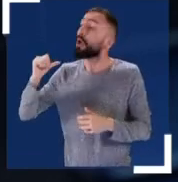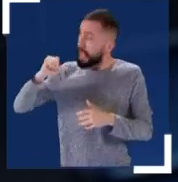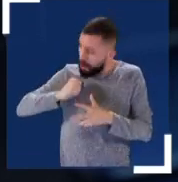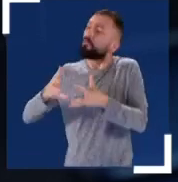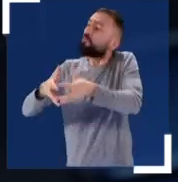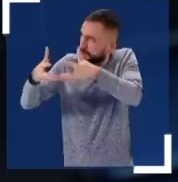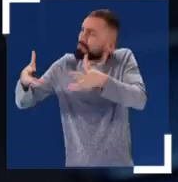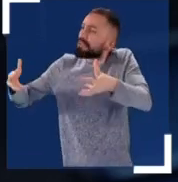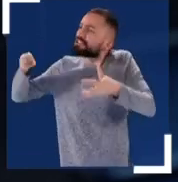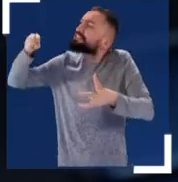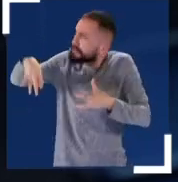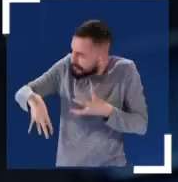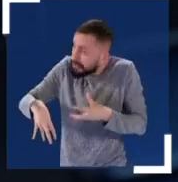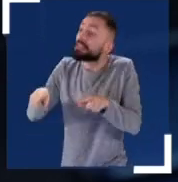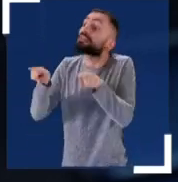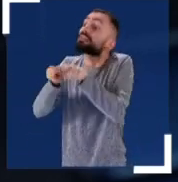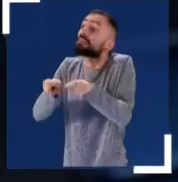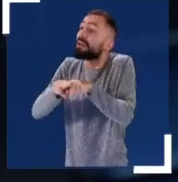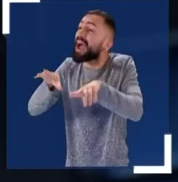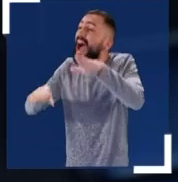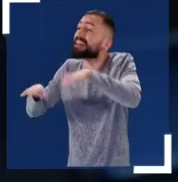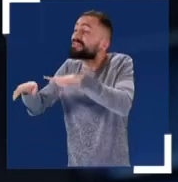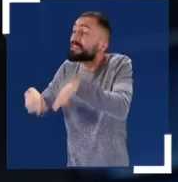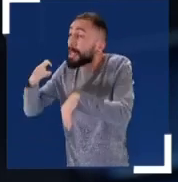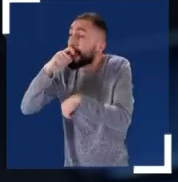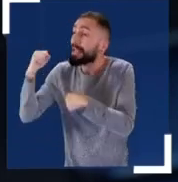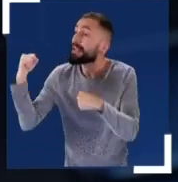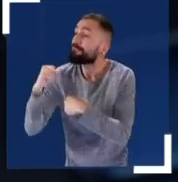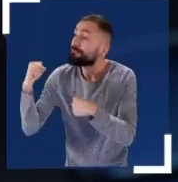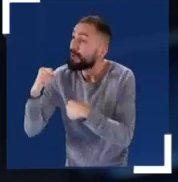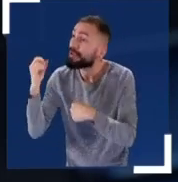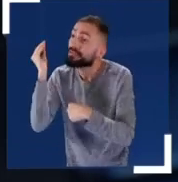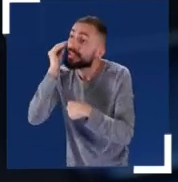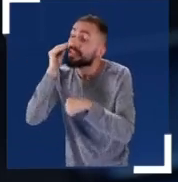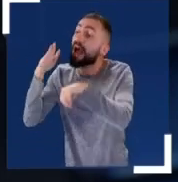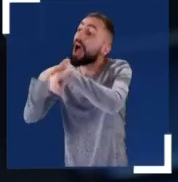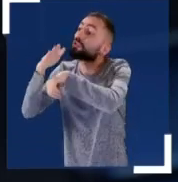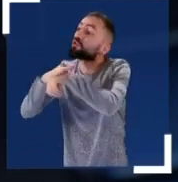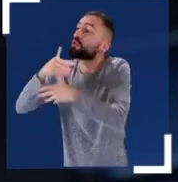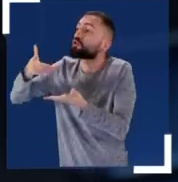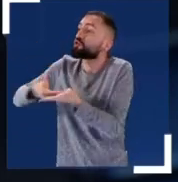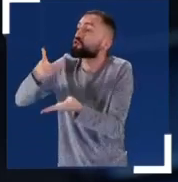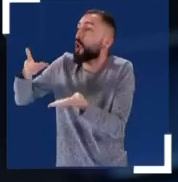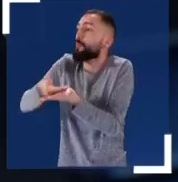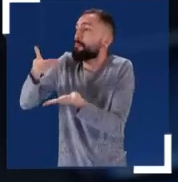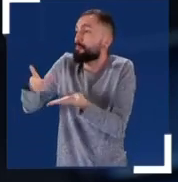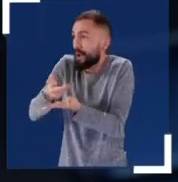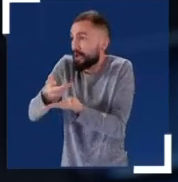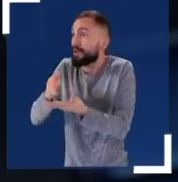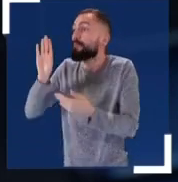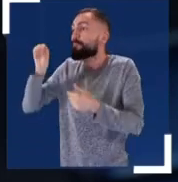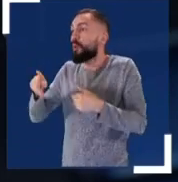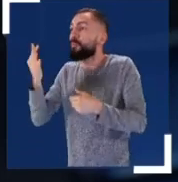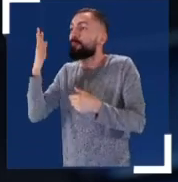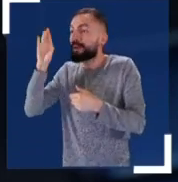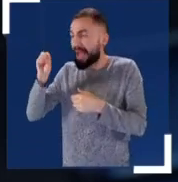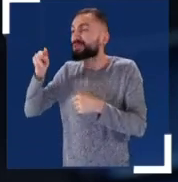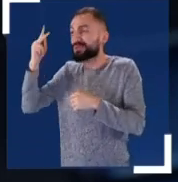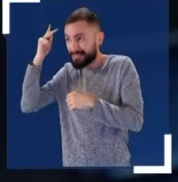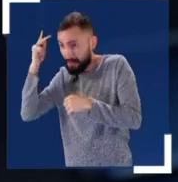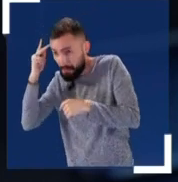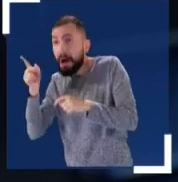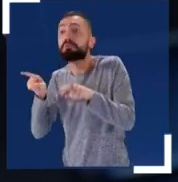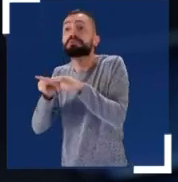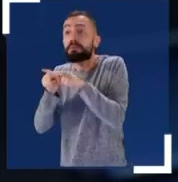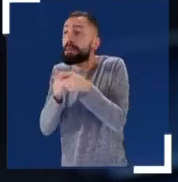permitir que, em períodos de inverno, possamos ter também a sopa à noite, para que os Bom Prato em São Paulo e região metropolitana e